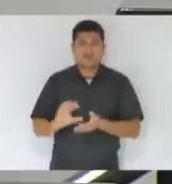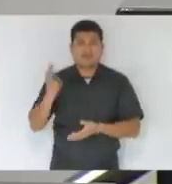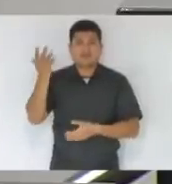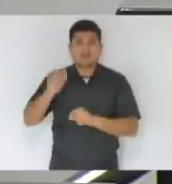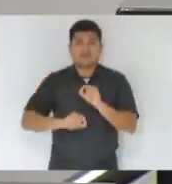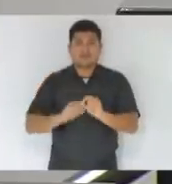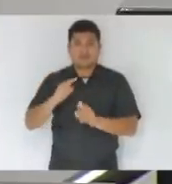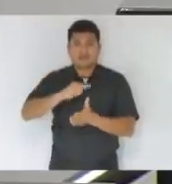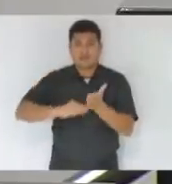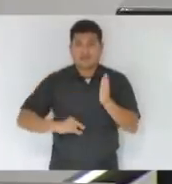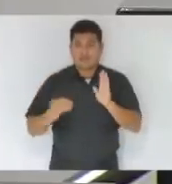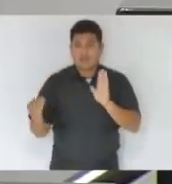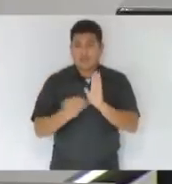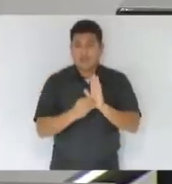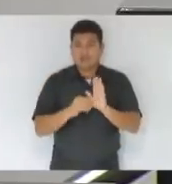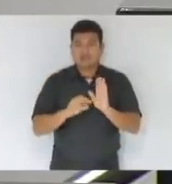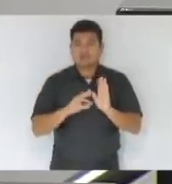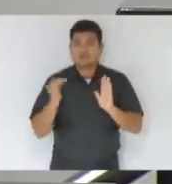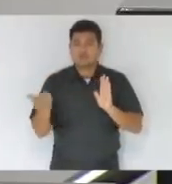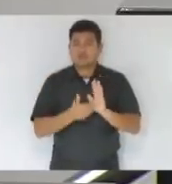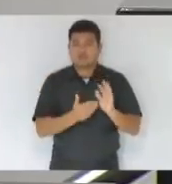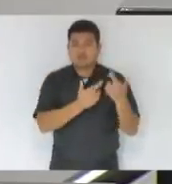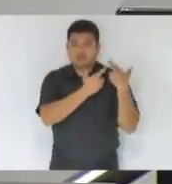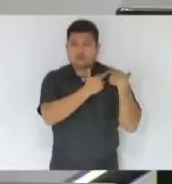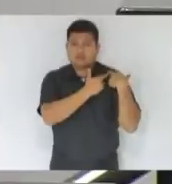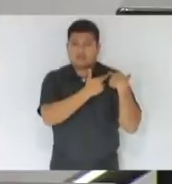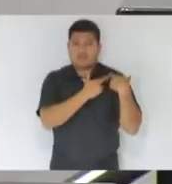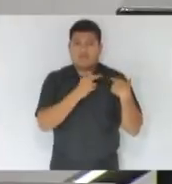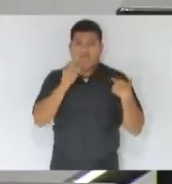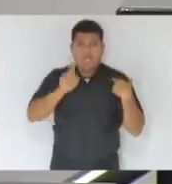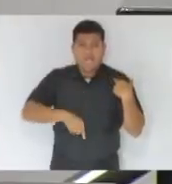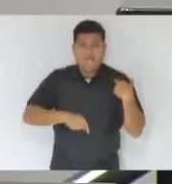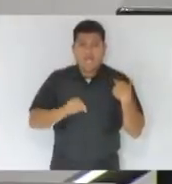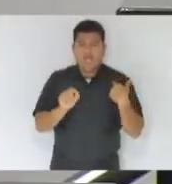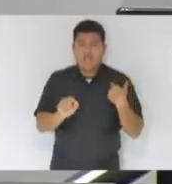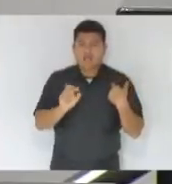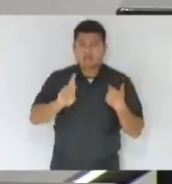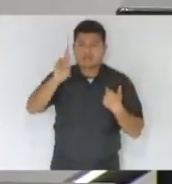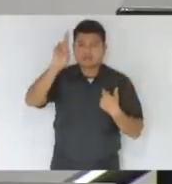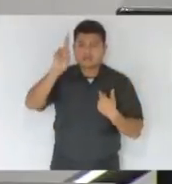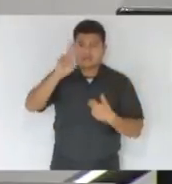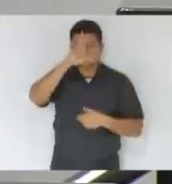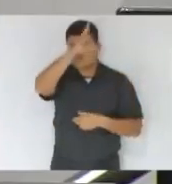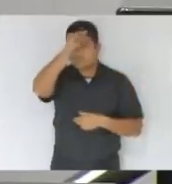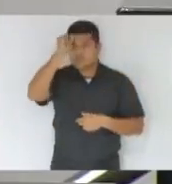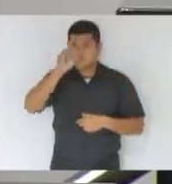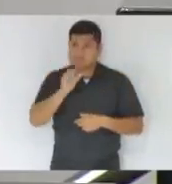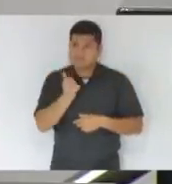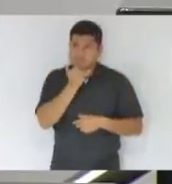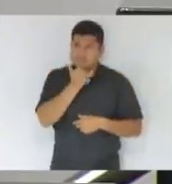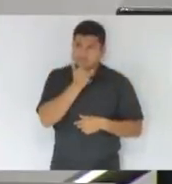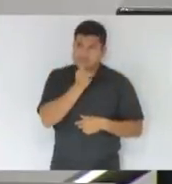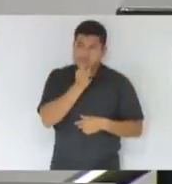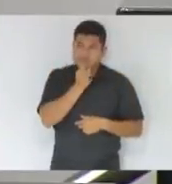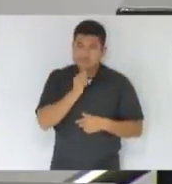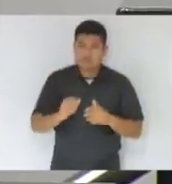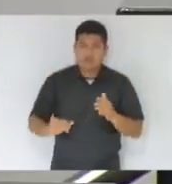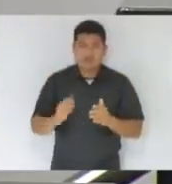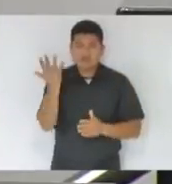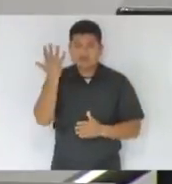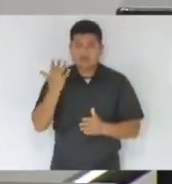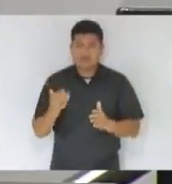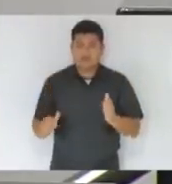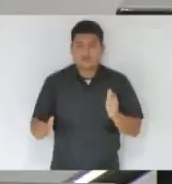a responsabilidade fica para o prefeito, se der um acidente, se der alguma coisa naquela rodovia. Então,